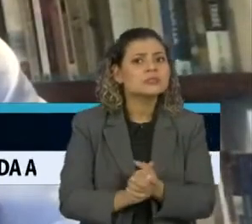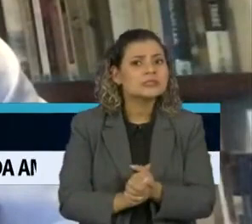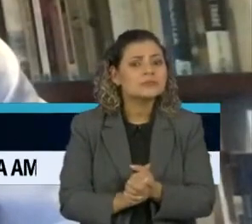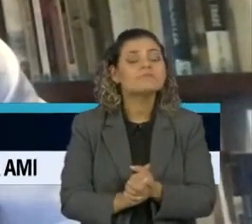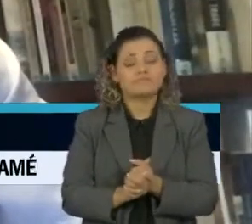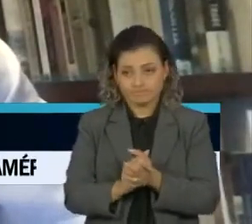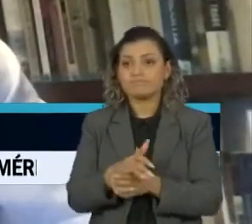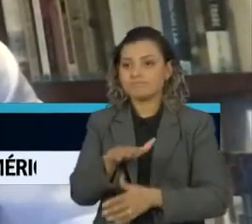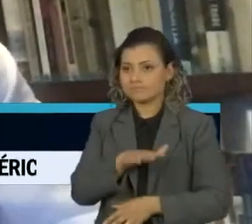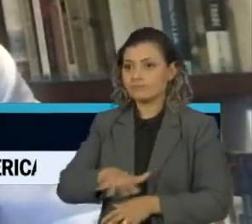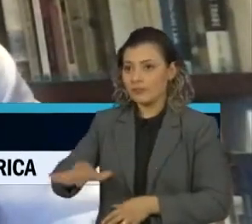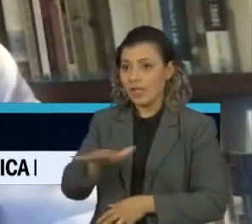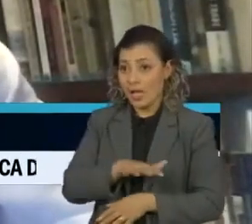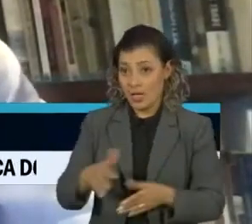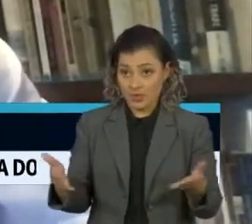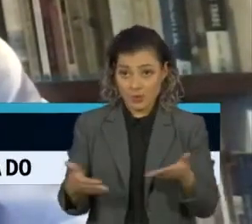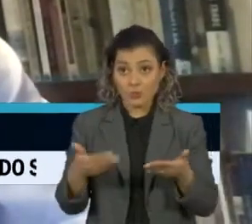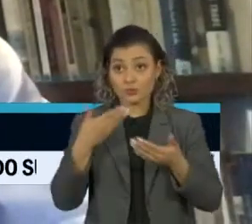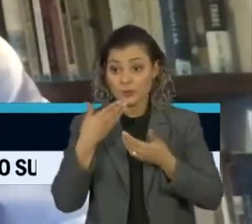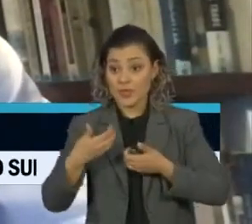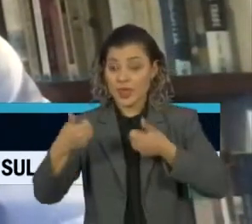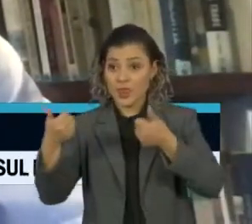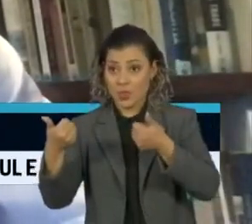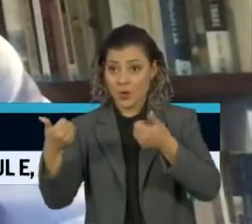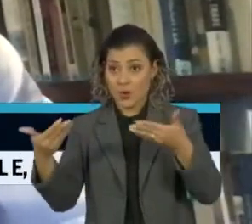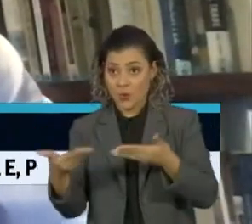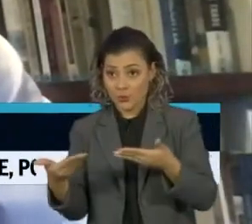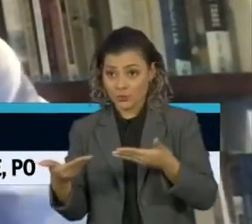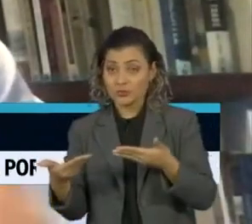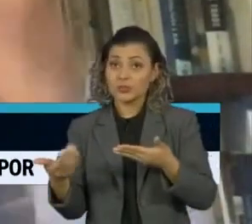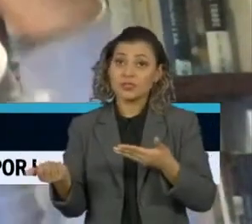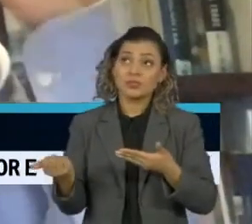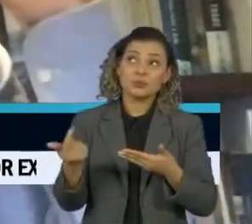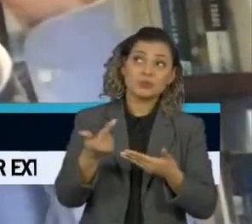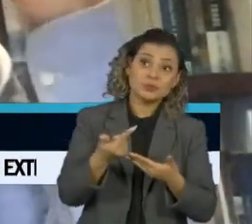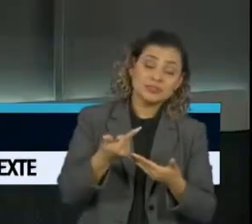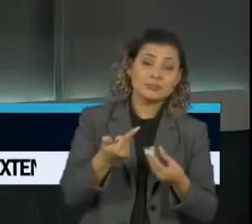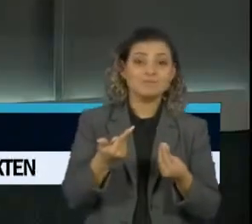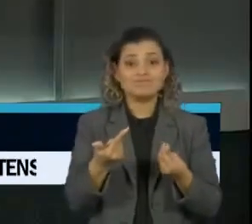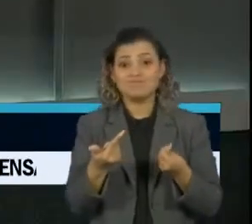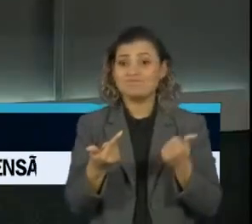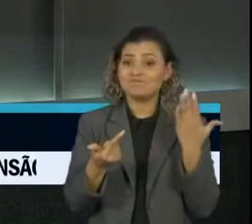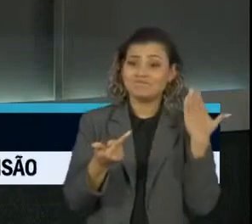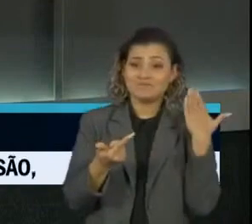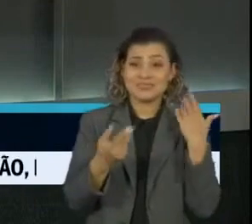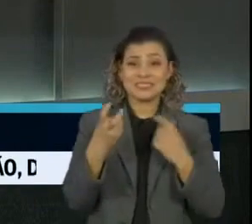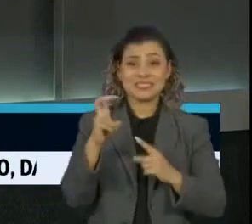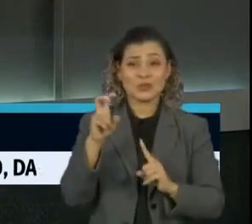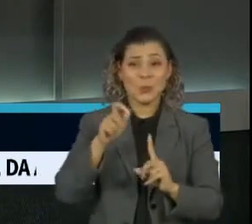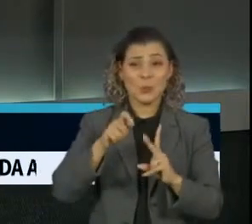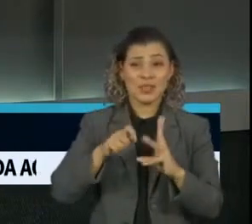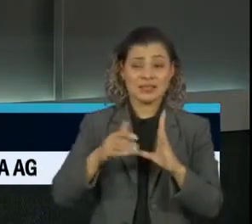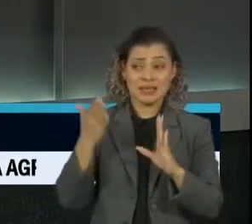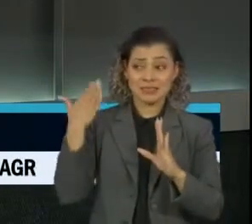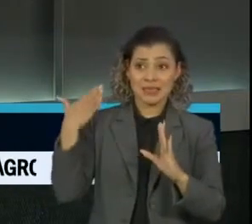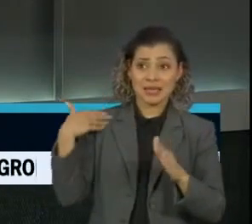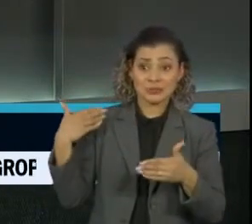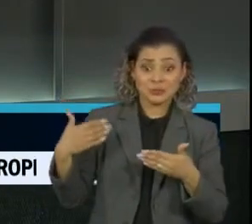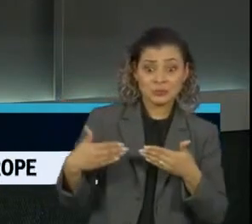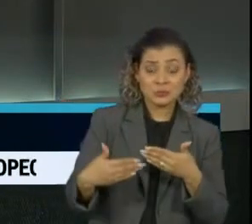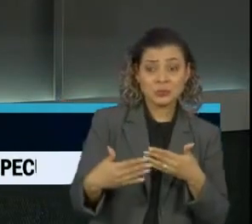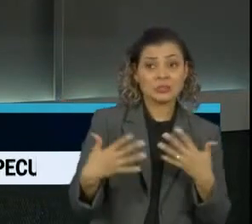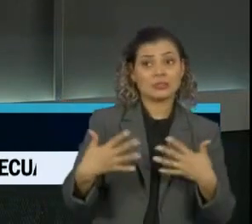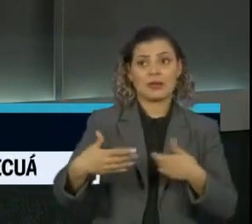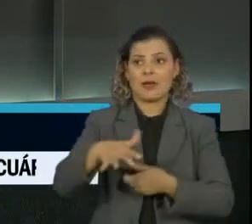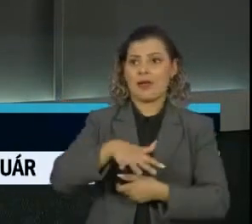cenário hoje é melhor do que aquele que a gente veria de 5 meses atrás, do ponto de vista